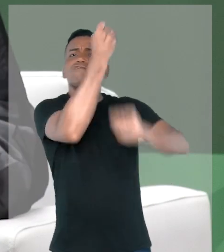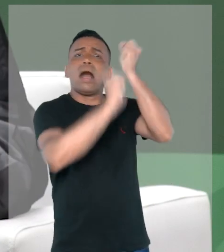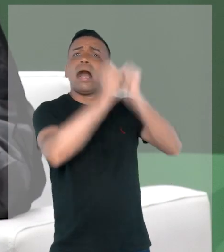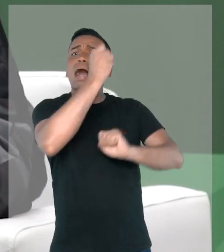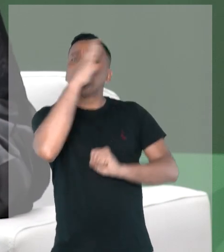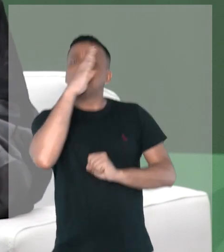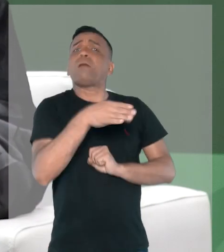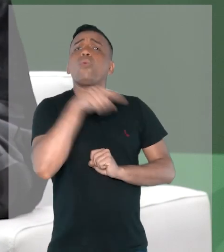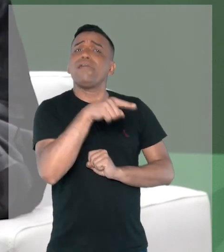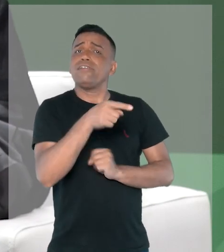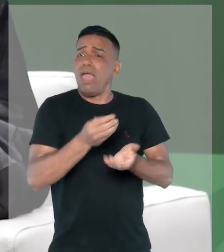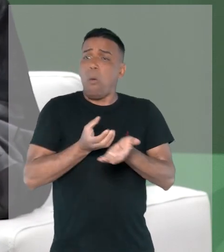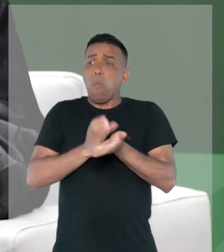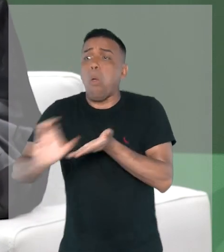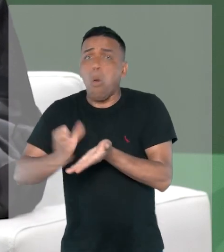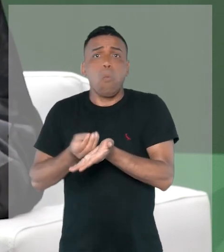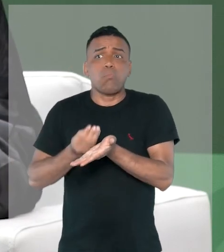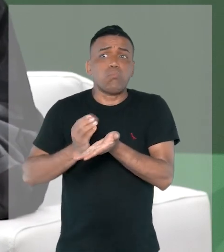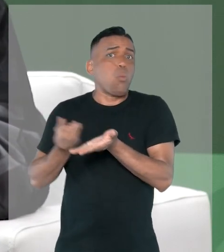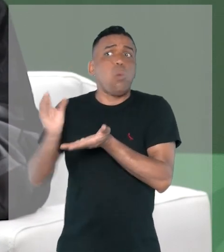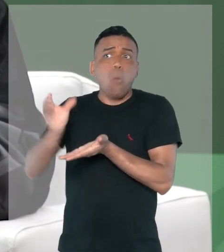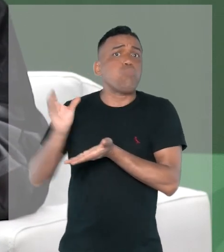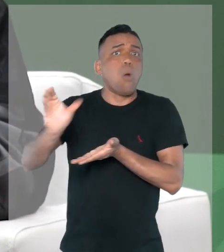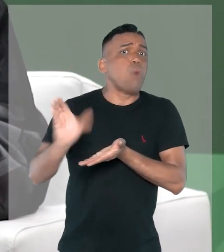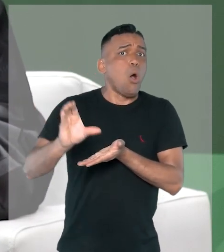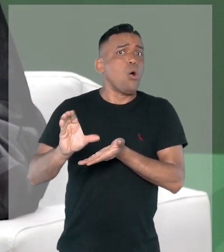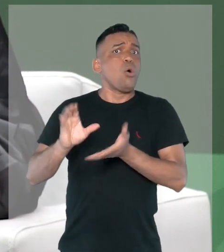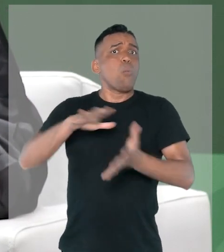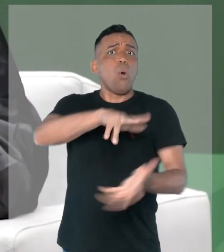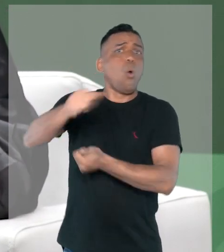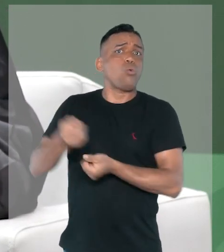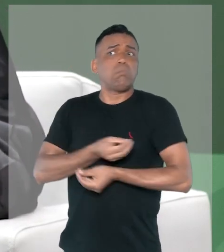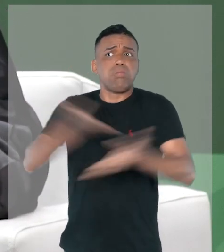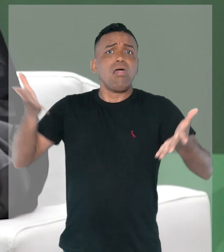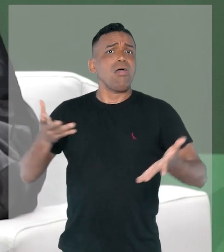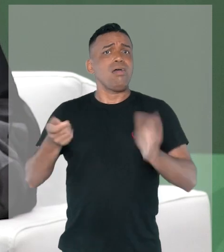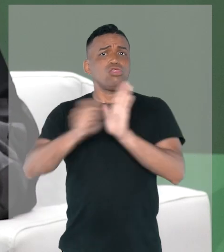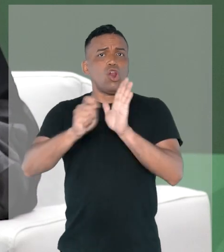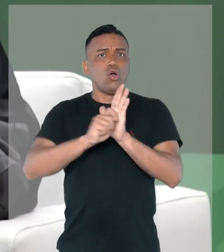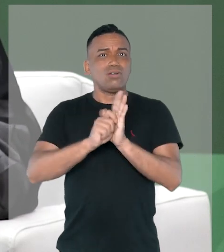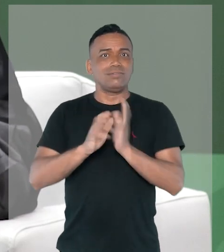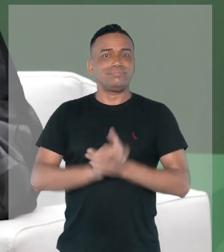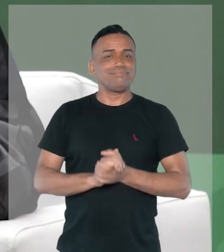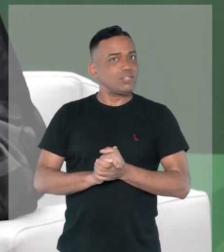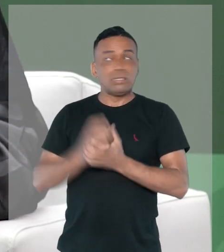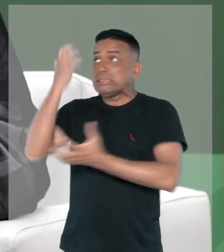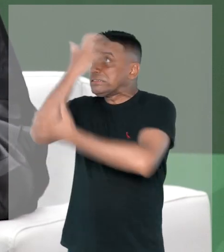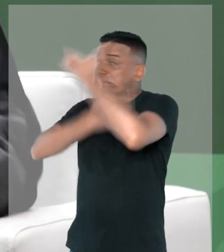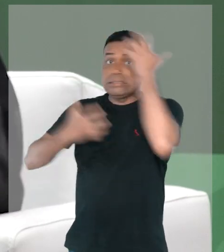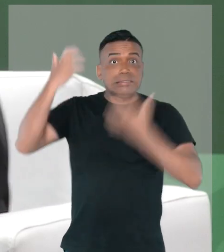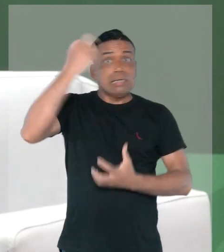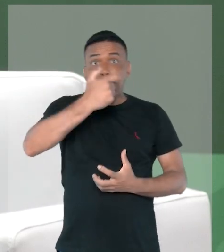essas drogas? Quem é que está introduzindo essas drogas no mundo? Porque a gente está perturbando a mente de muitos seres